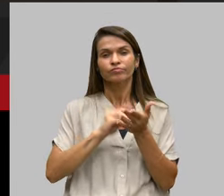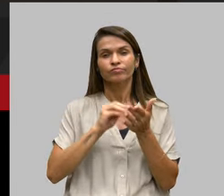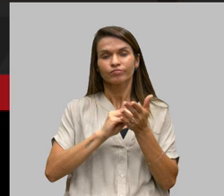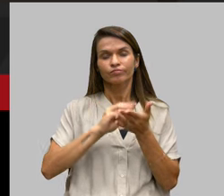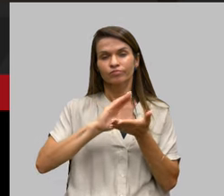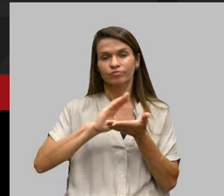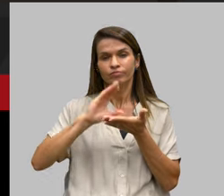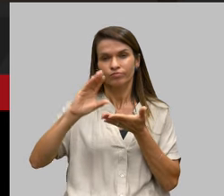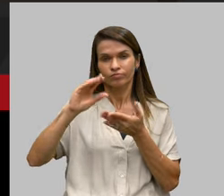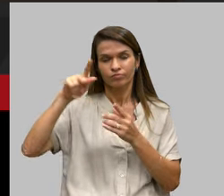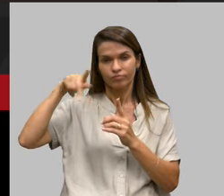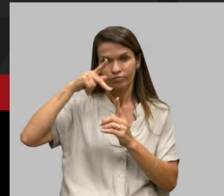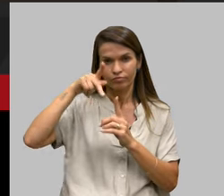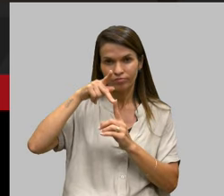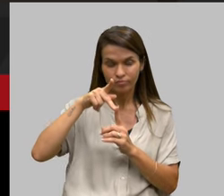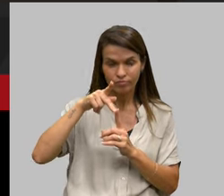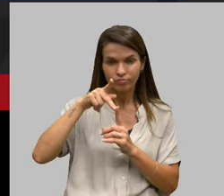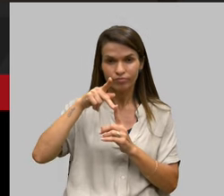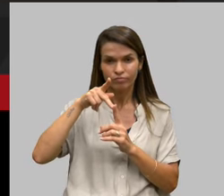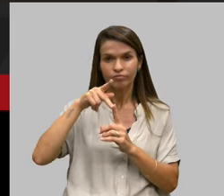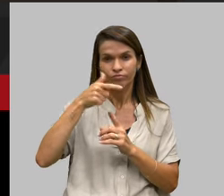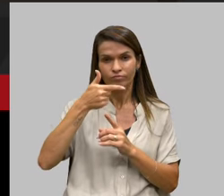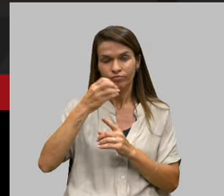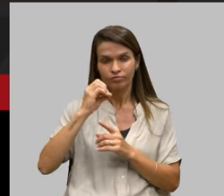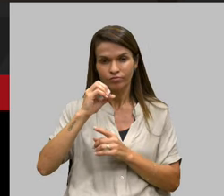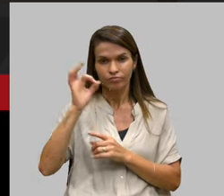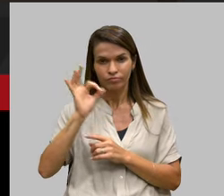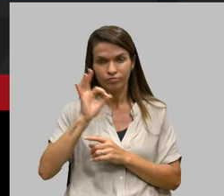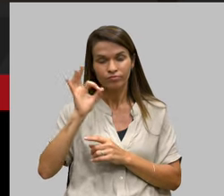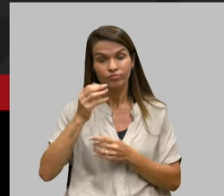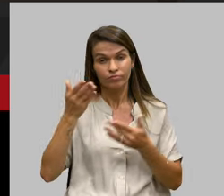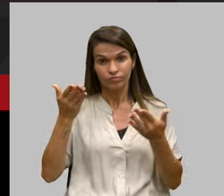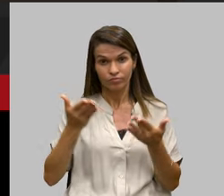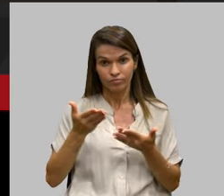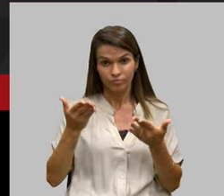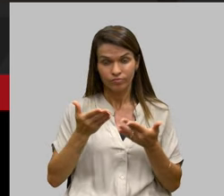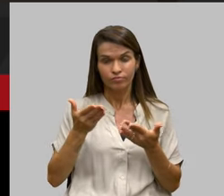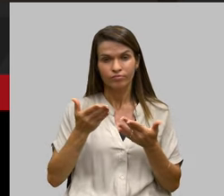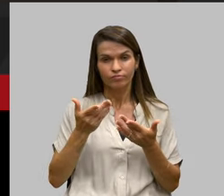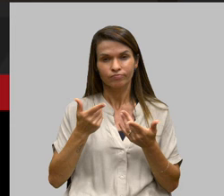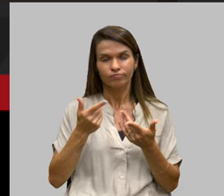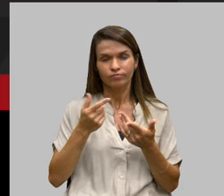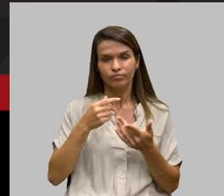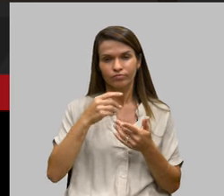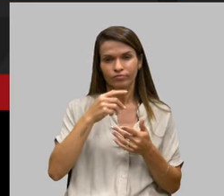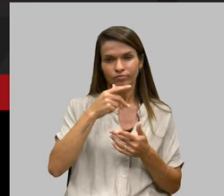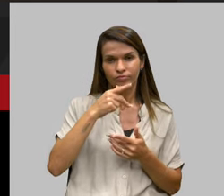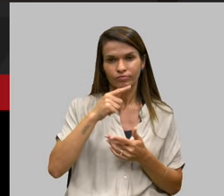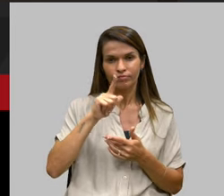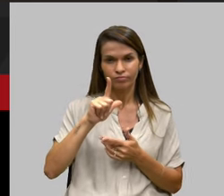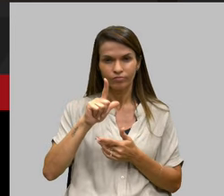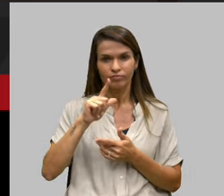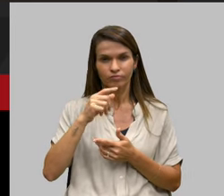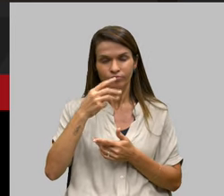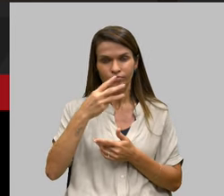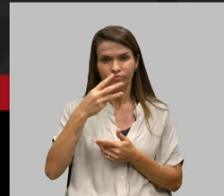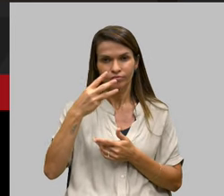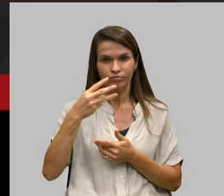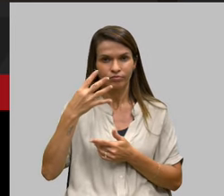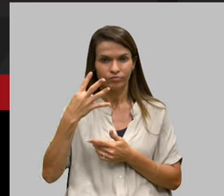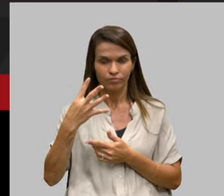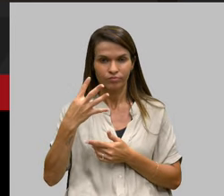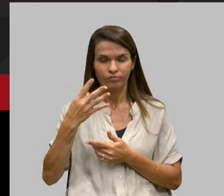a ência social com os 20% e que agora esse PL 334 aqui o o colega